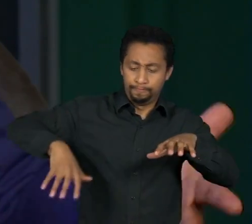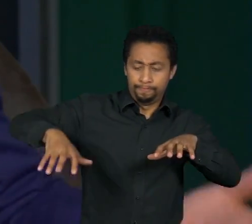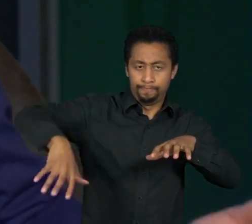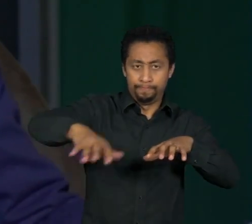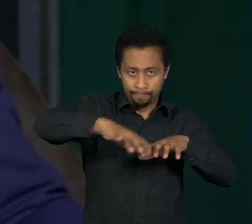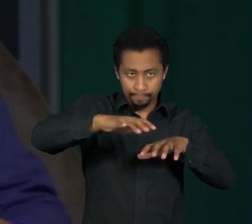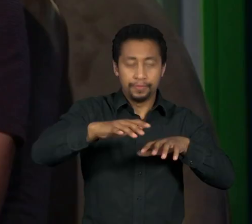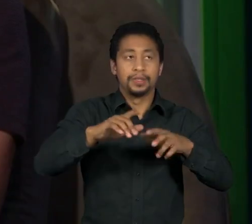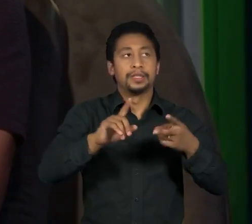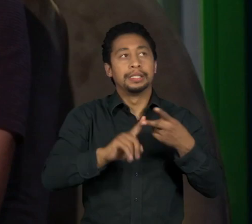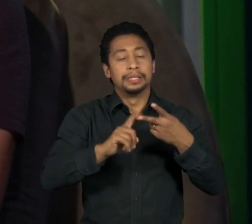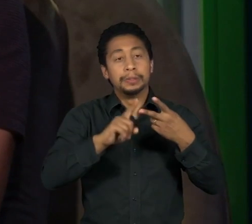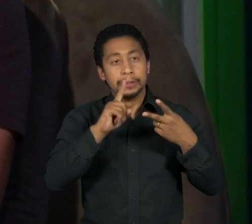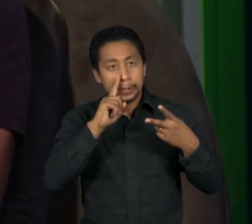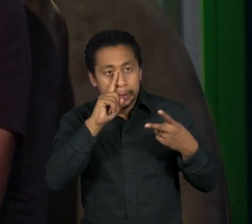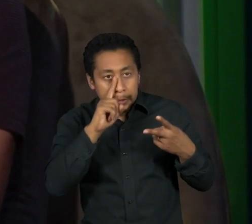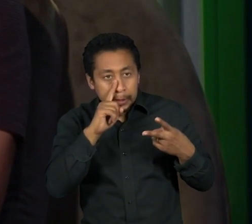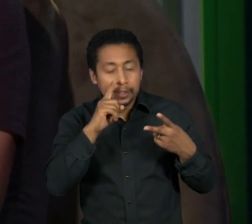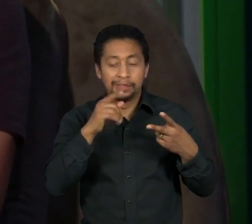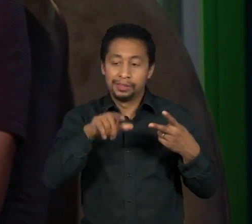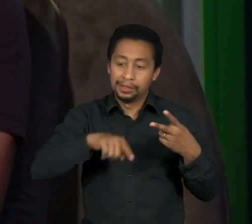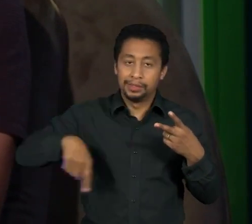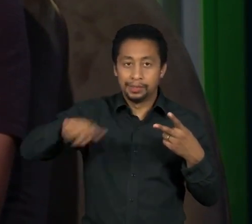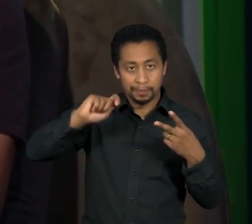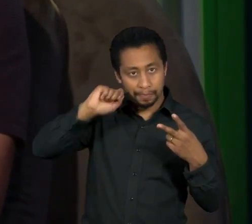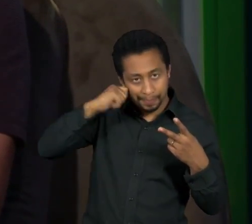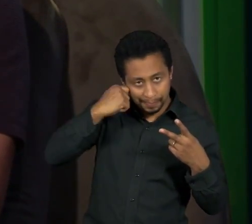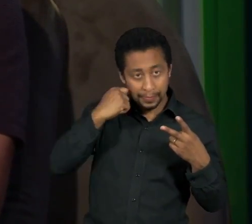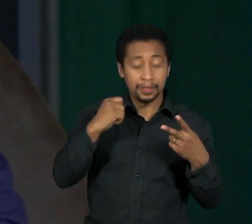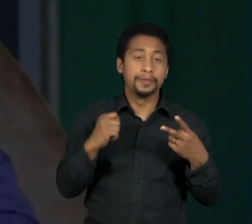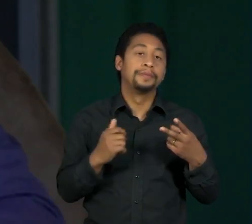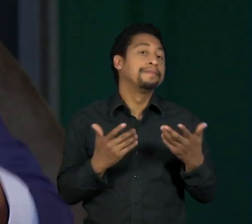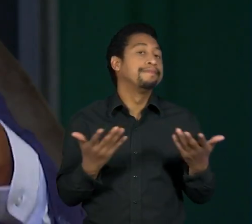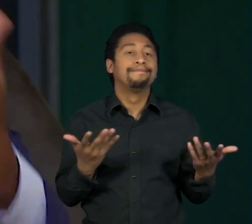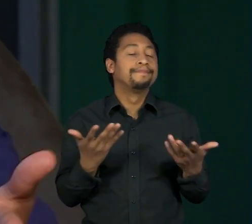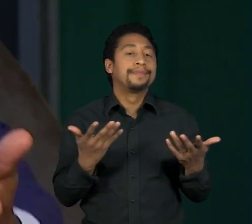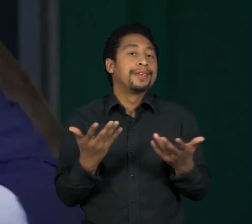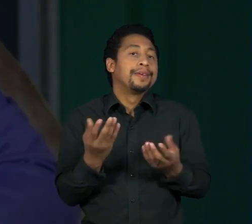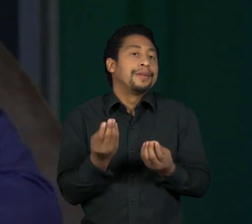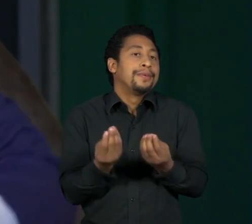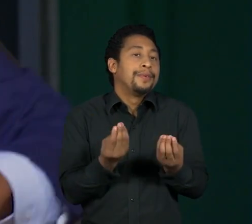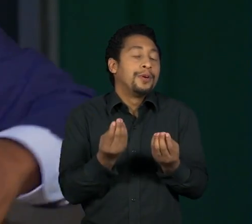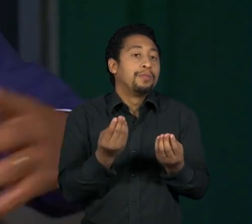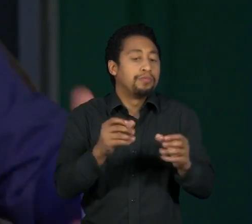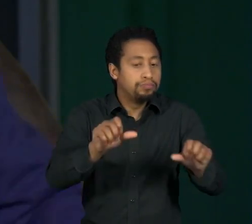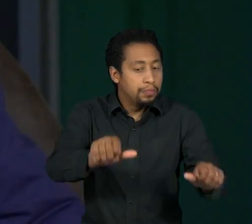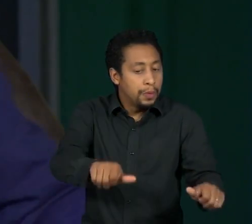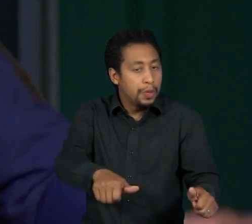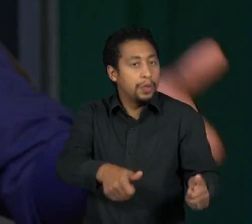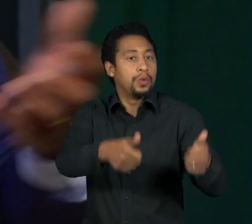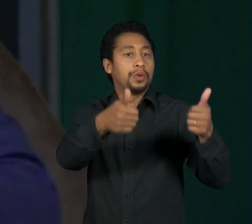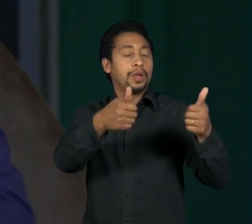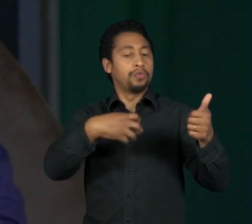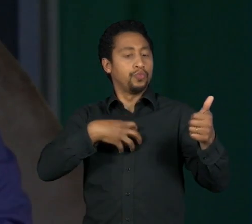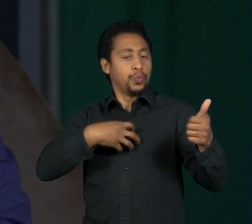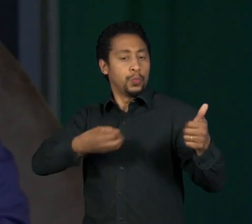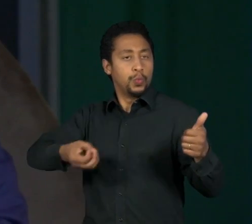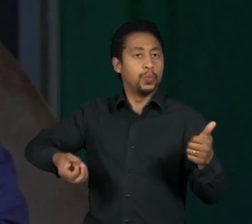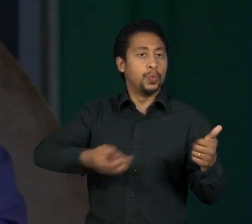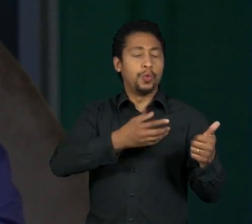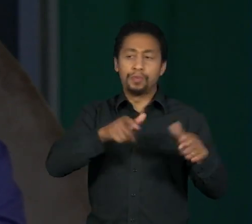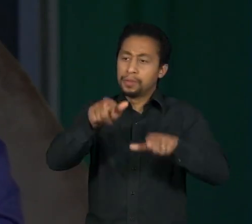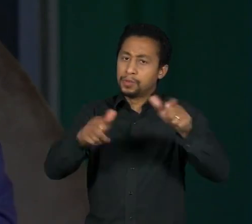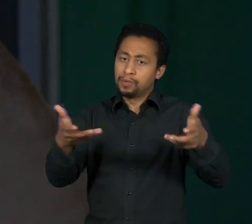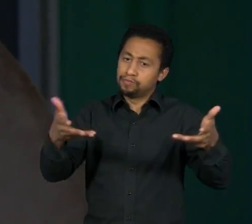de vulnerabilidades. Como é que a gente pode, então, construir esse novo normal que vai exigir a inclusão de